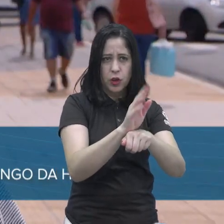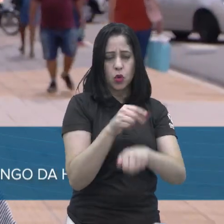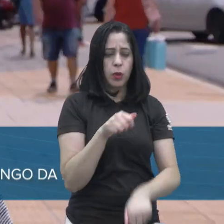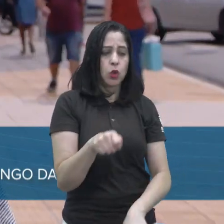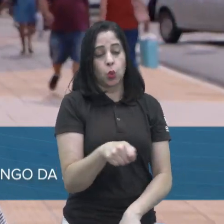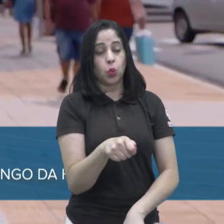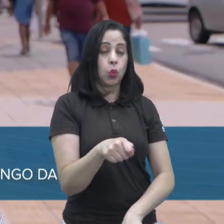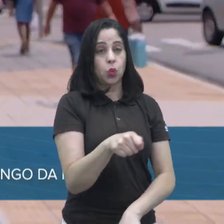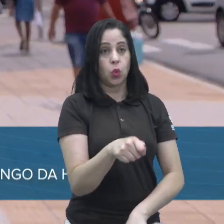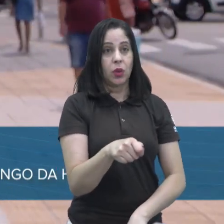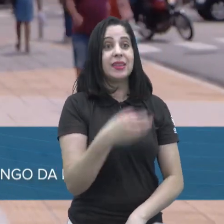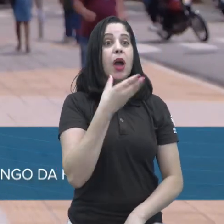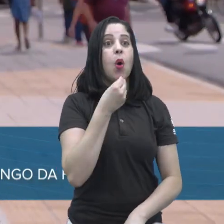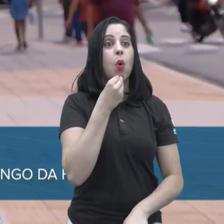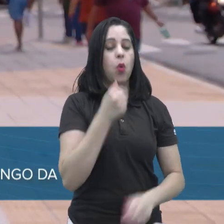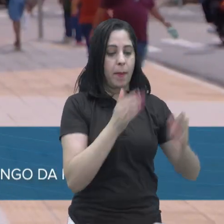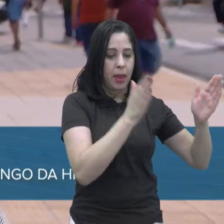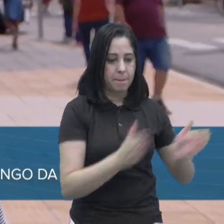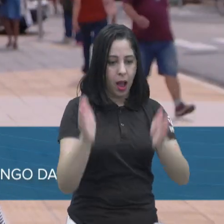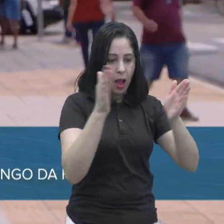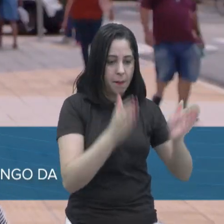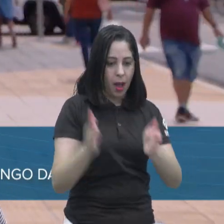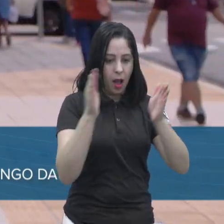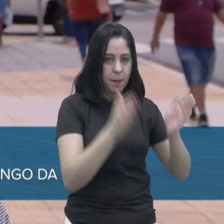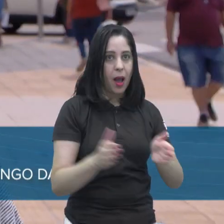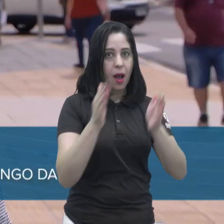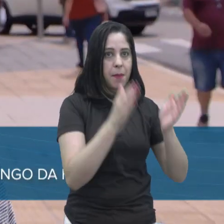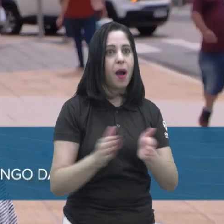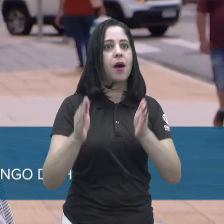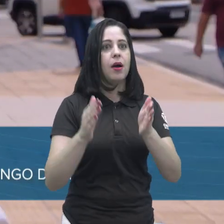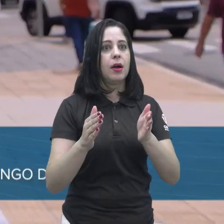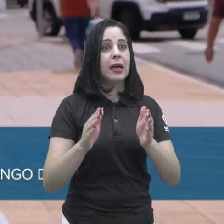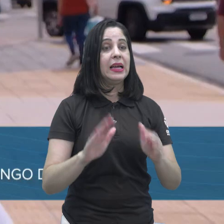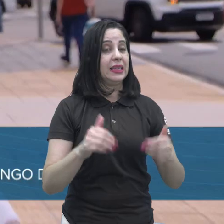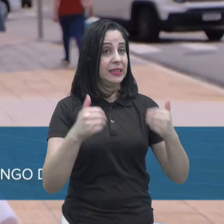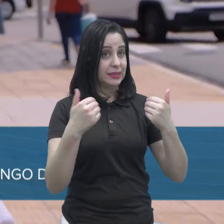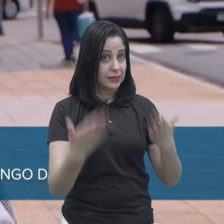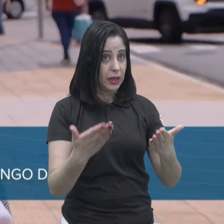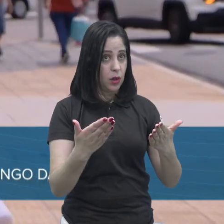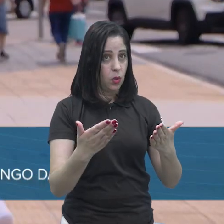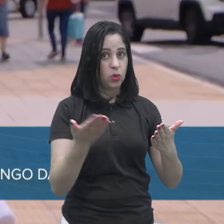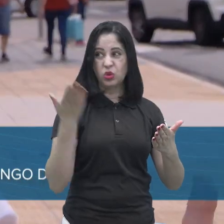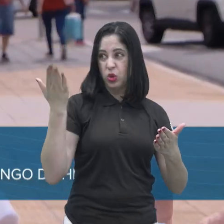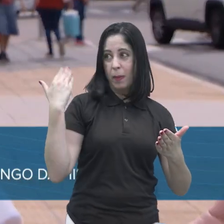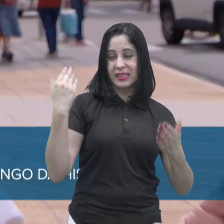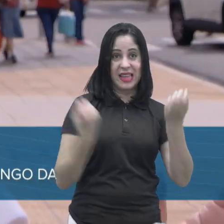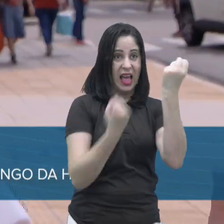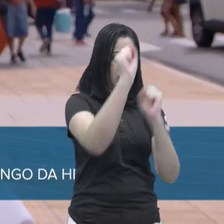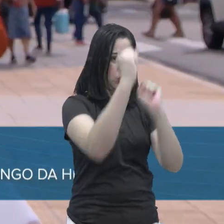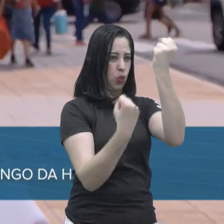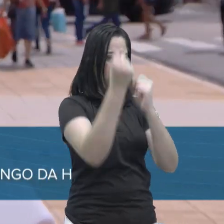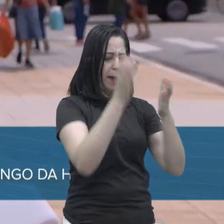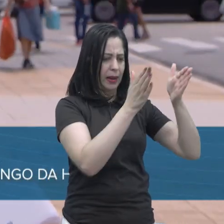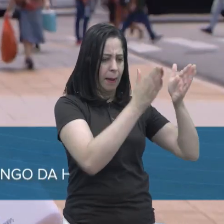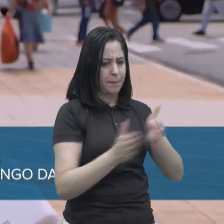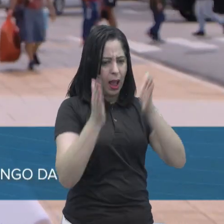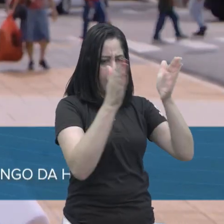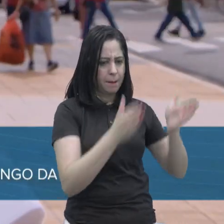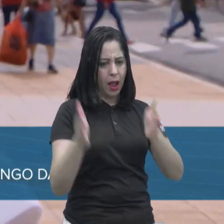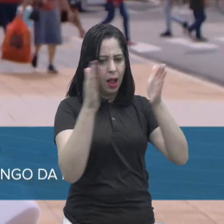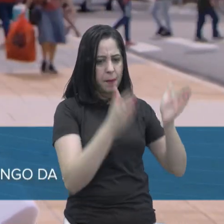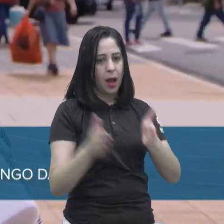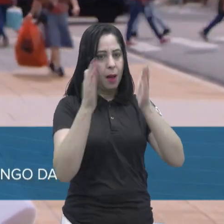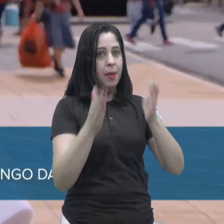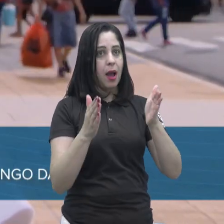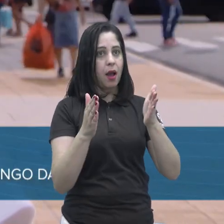ele numa linha de montagem apanhando lá, né, da linha de montagem, a linha andando. Então aquele tipo de produção em massa, até para